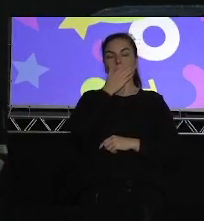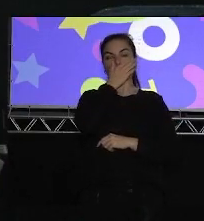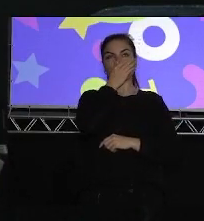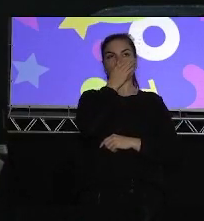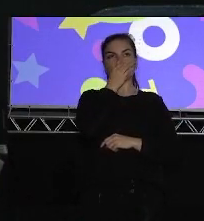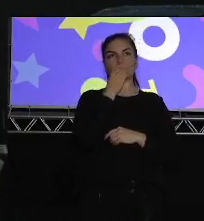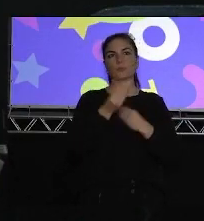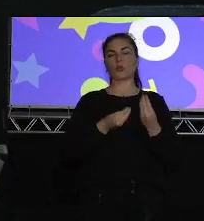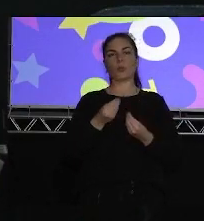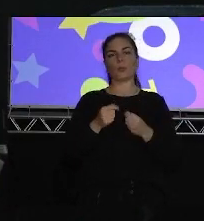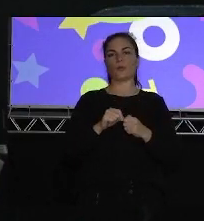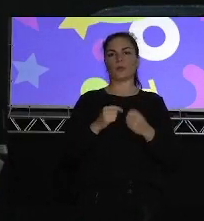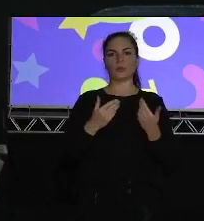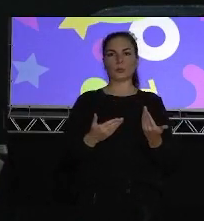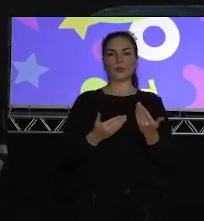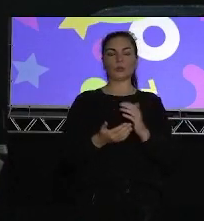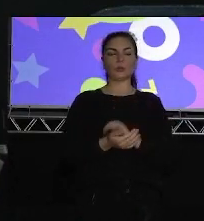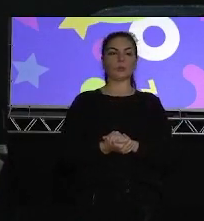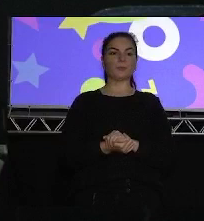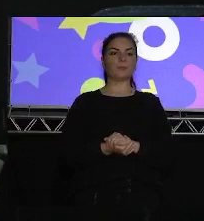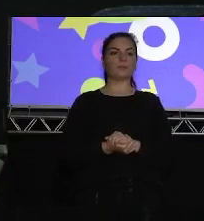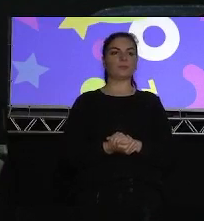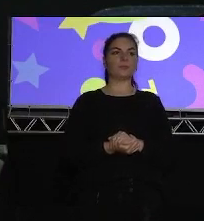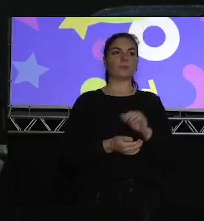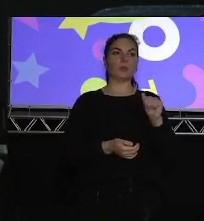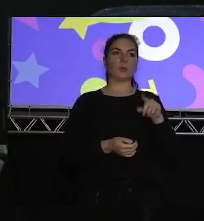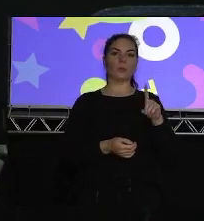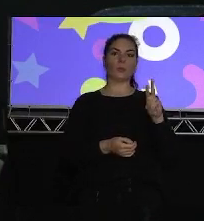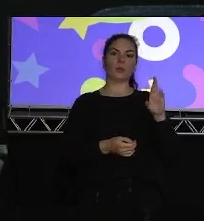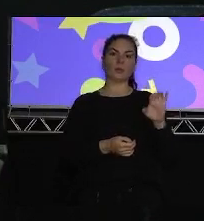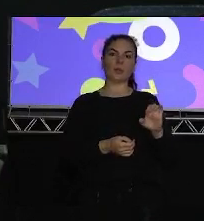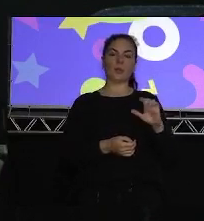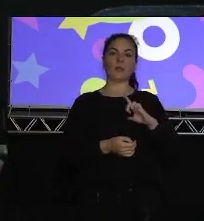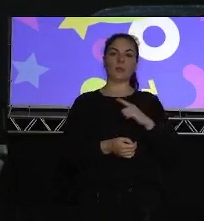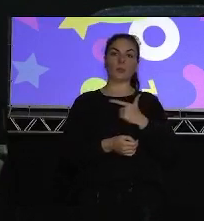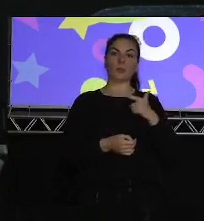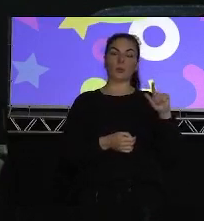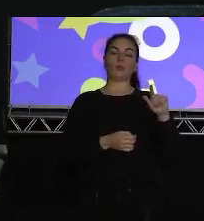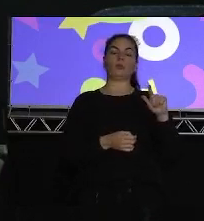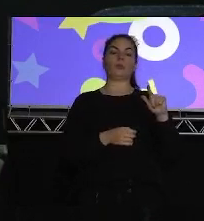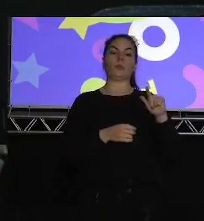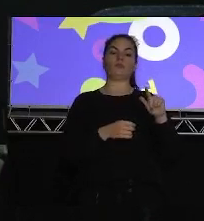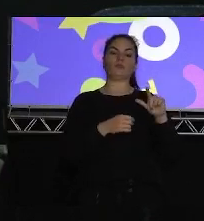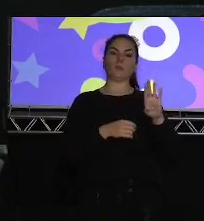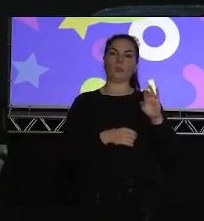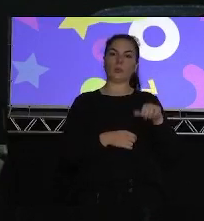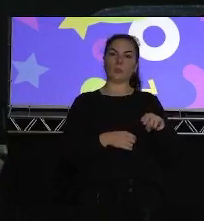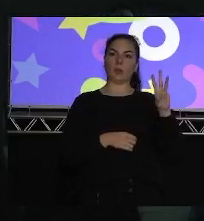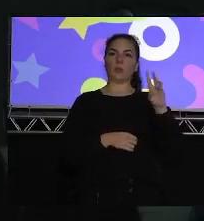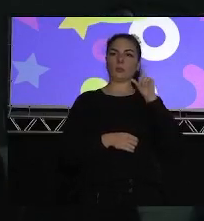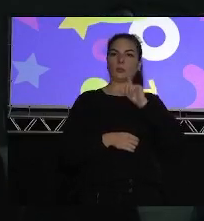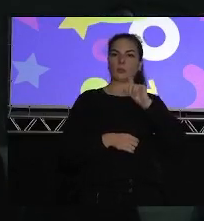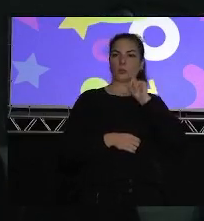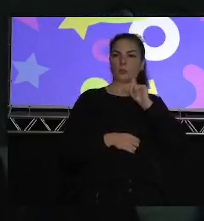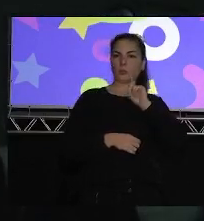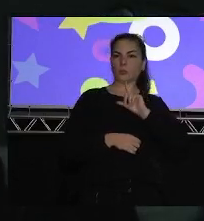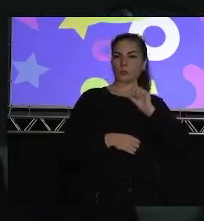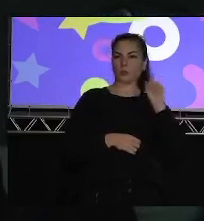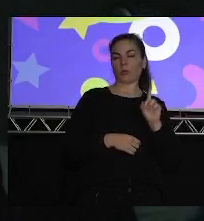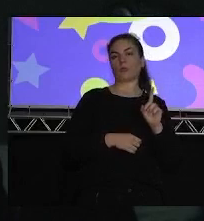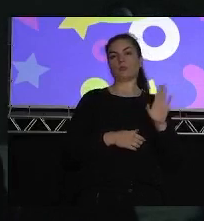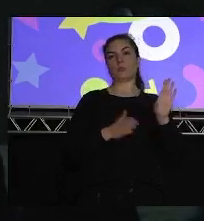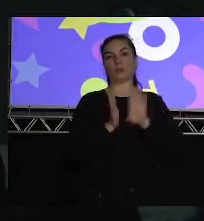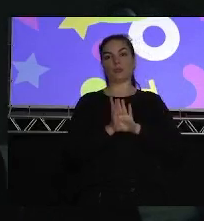eu faço isso? Aí o André veio de outra unidade da BMW, em Portugal, passou para os Estados Unidos, saiu na BMW lá, e veio com o desafio